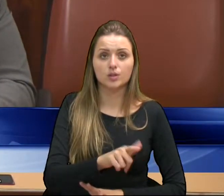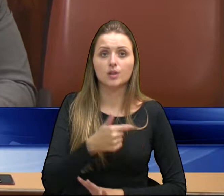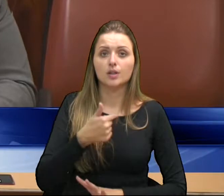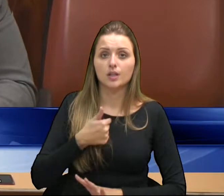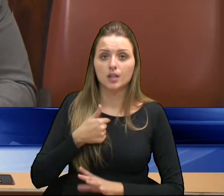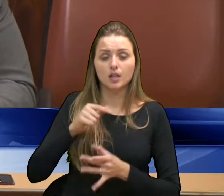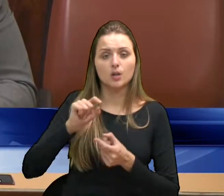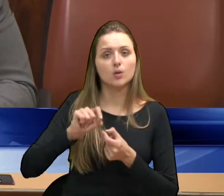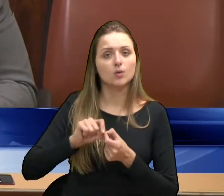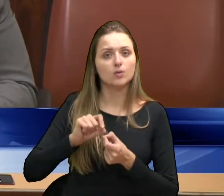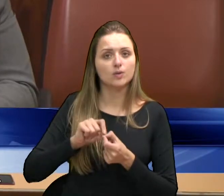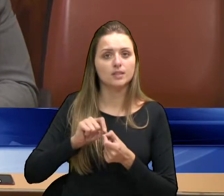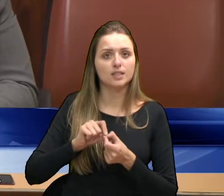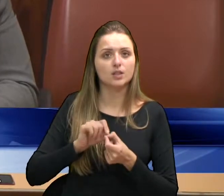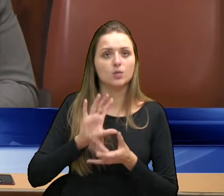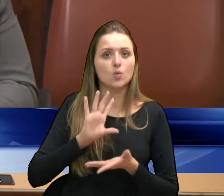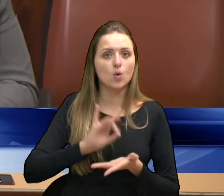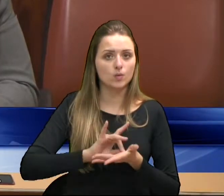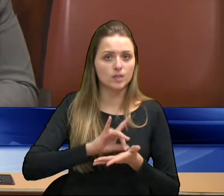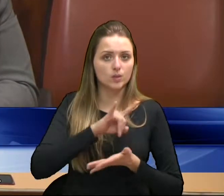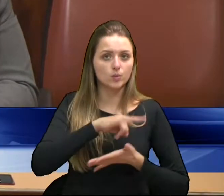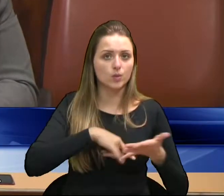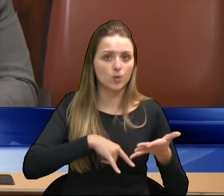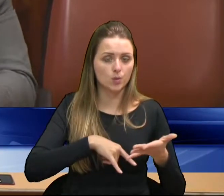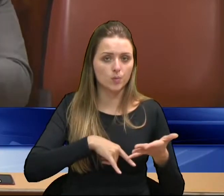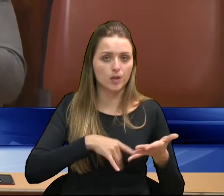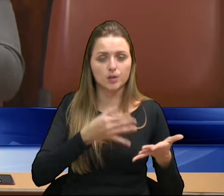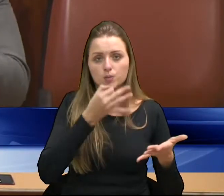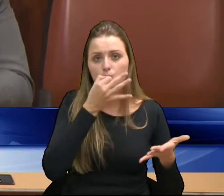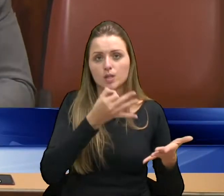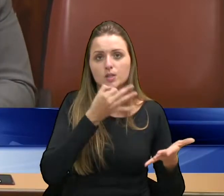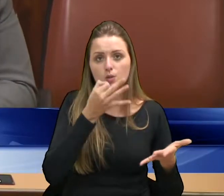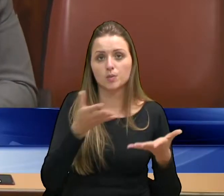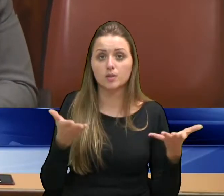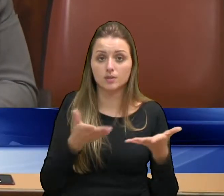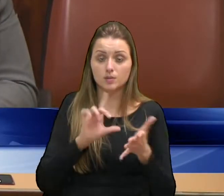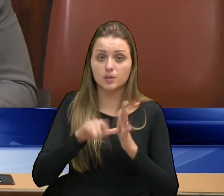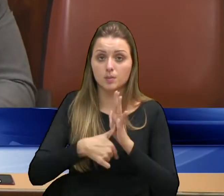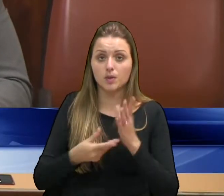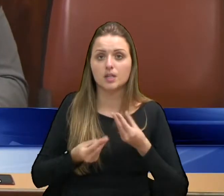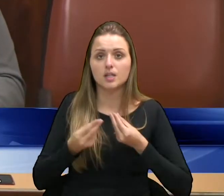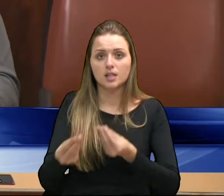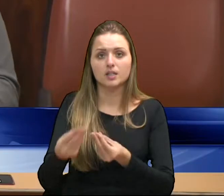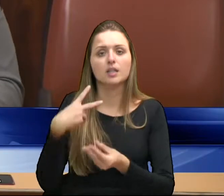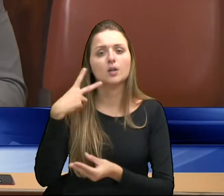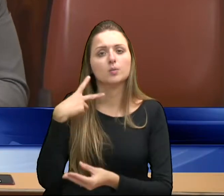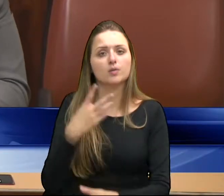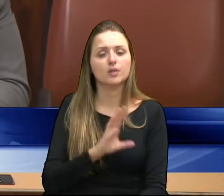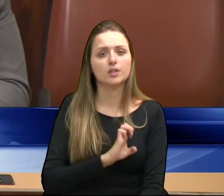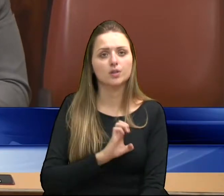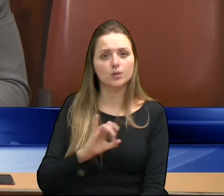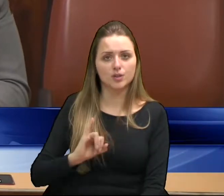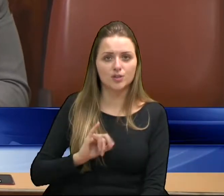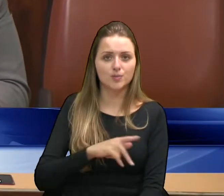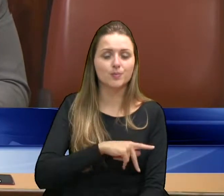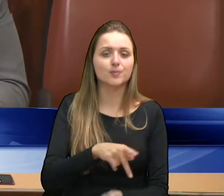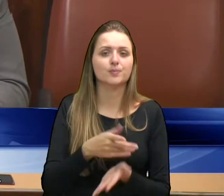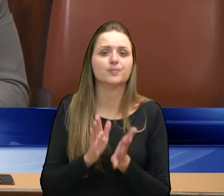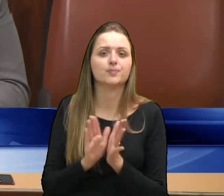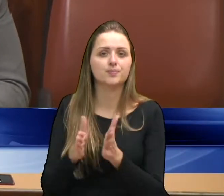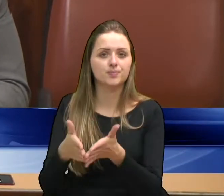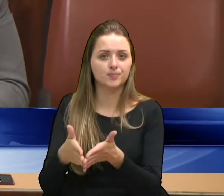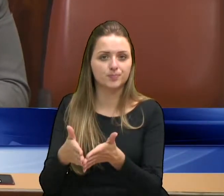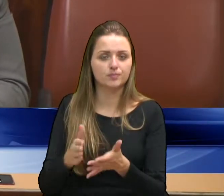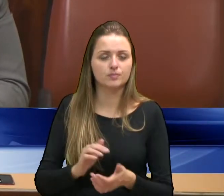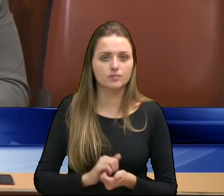fazendo oficialmente o protocolo das sugestões entregues em mão para o vereador Edi, presidente da comissão,